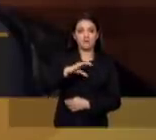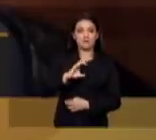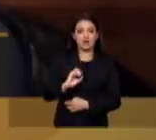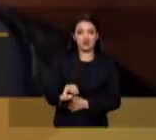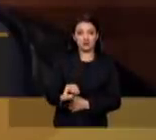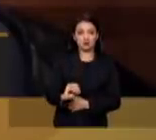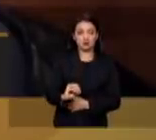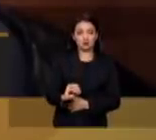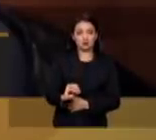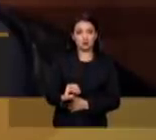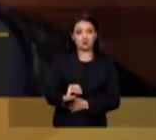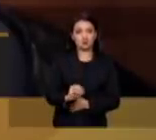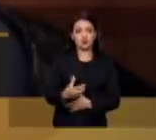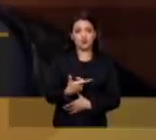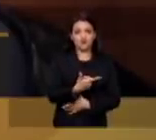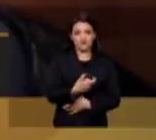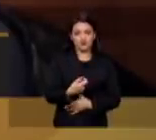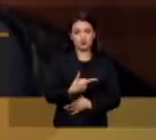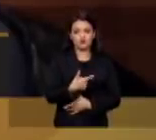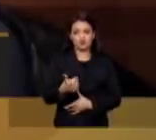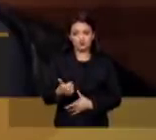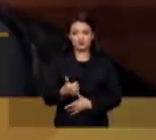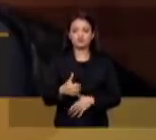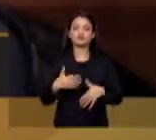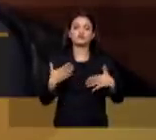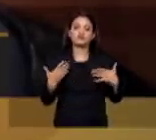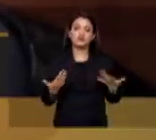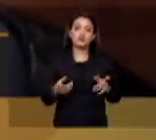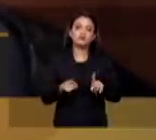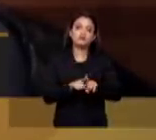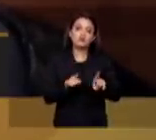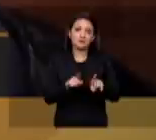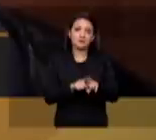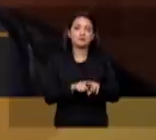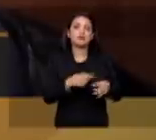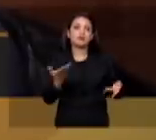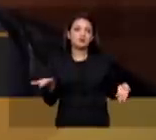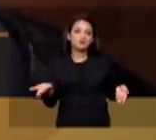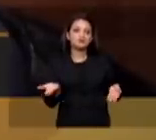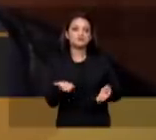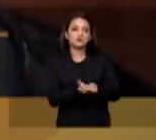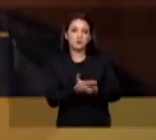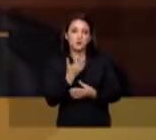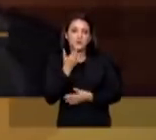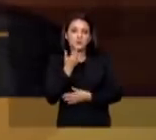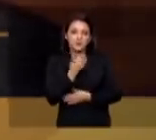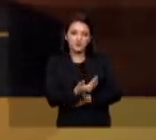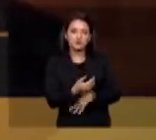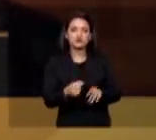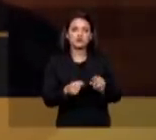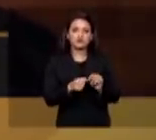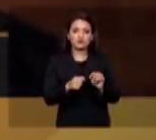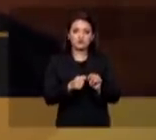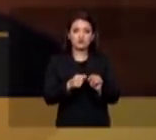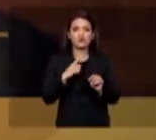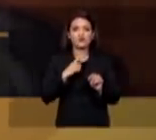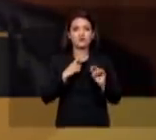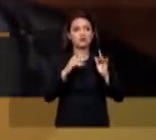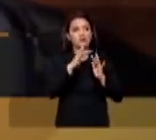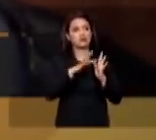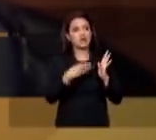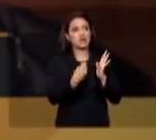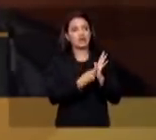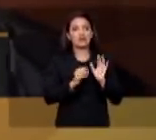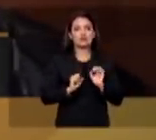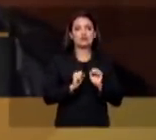do corrente ano. Defende os impetrantes, ora recorrentes, são... Portanto, aqui é a